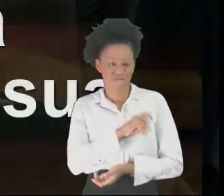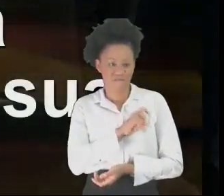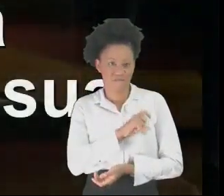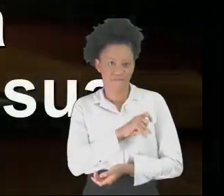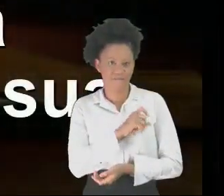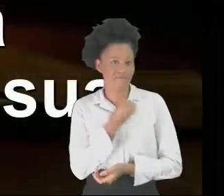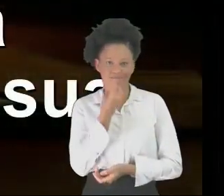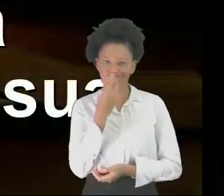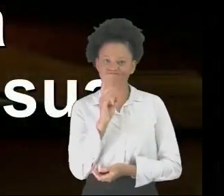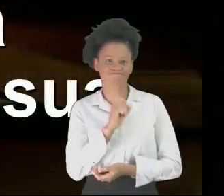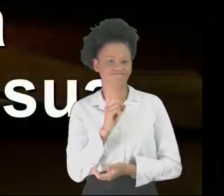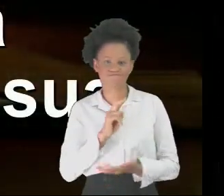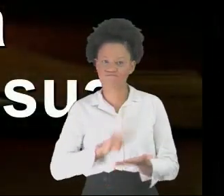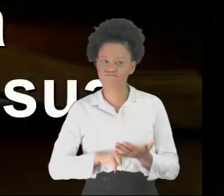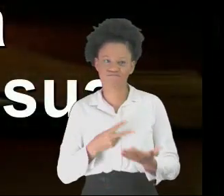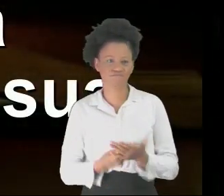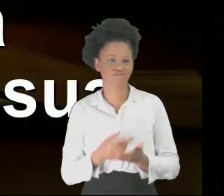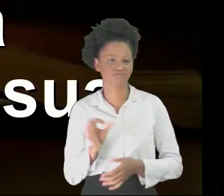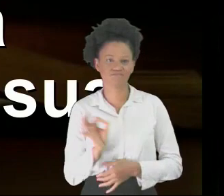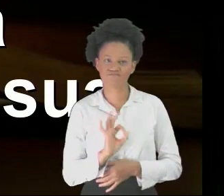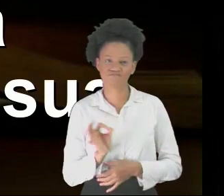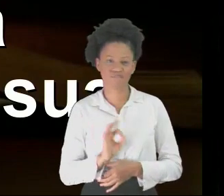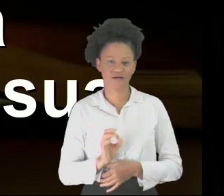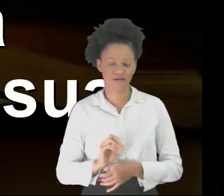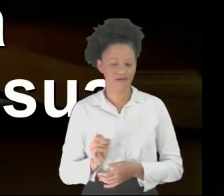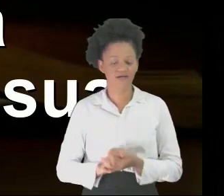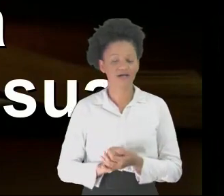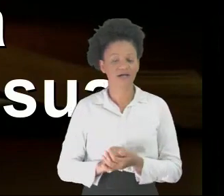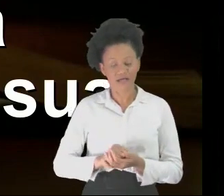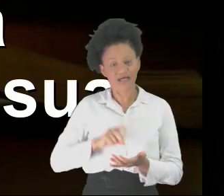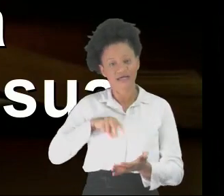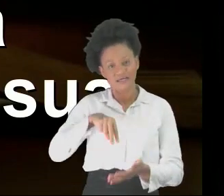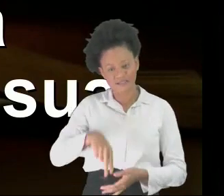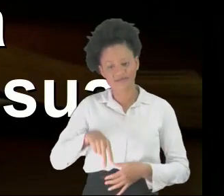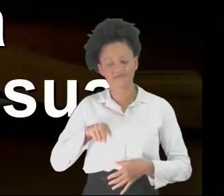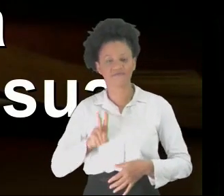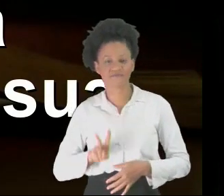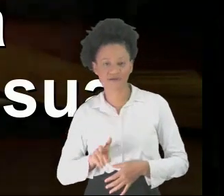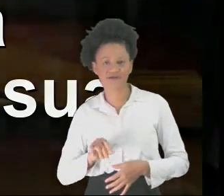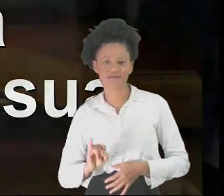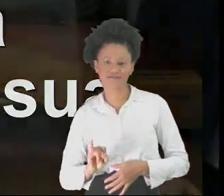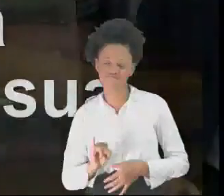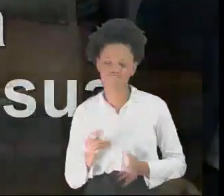traduzido. Não é bem traduzido, a NVI é uma versão boa, mas